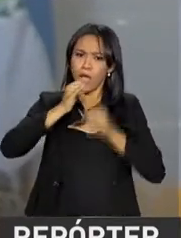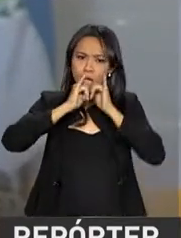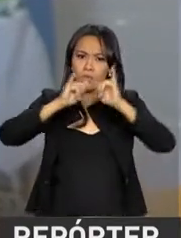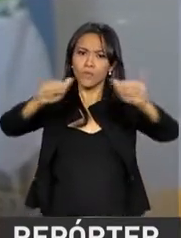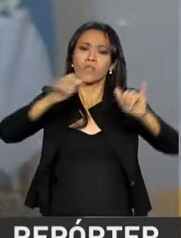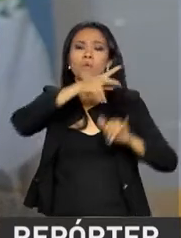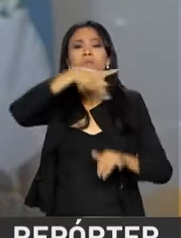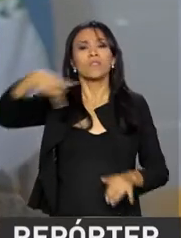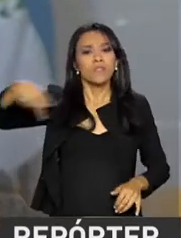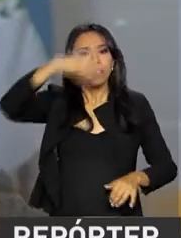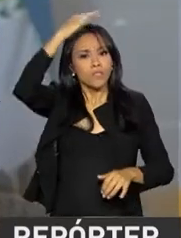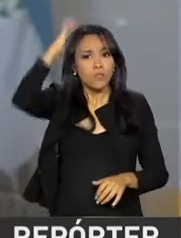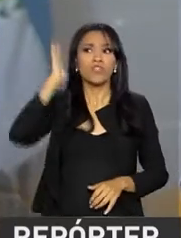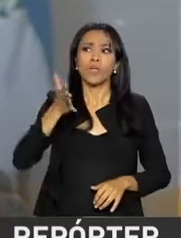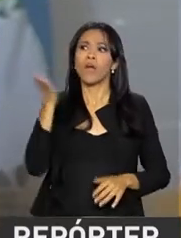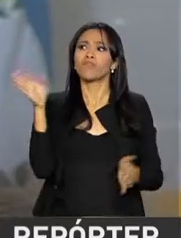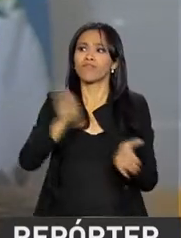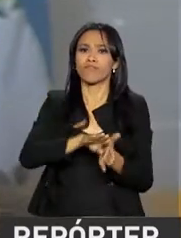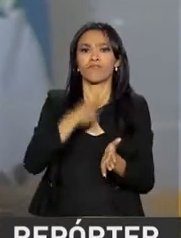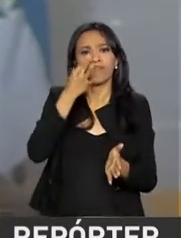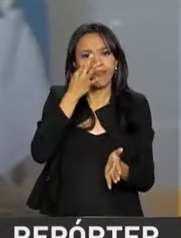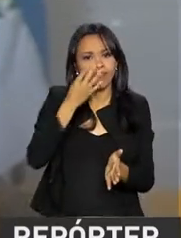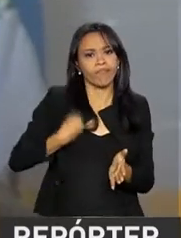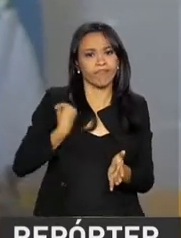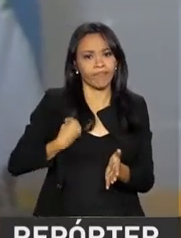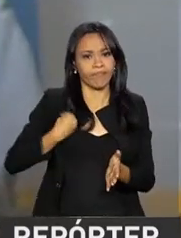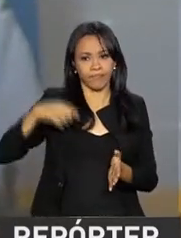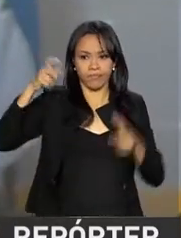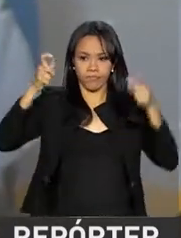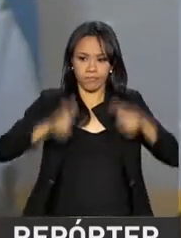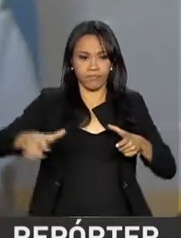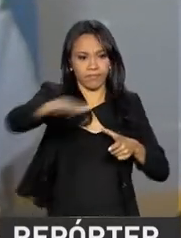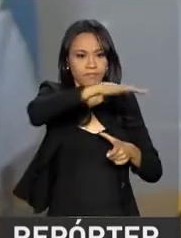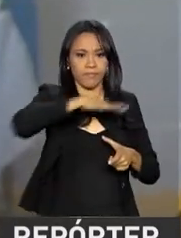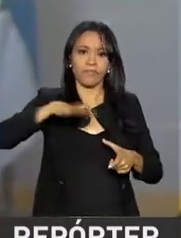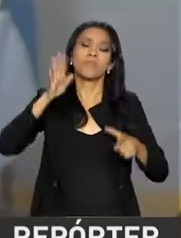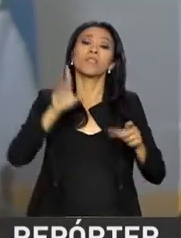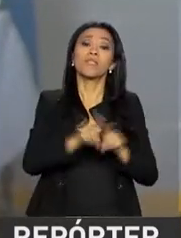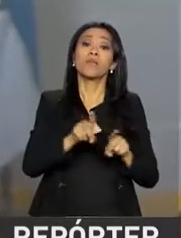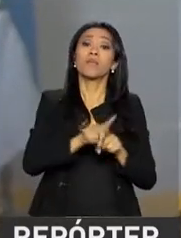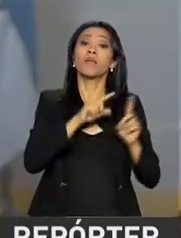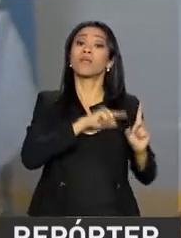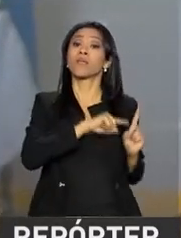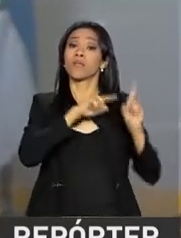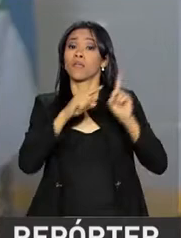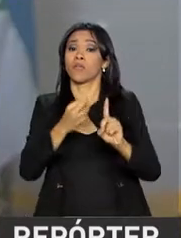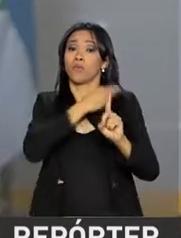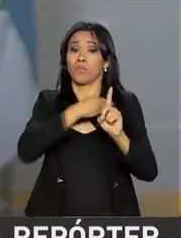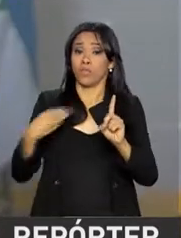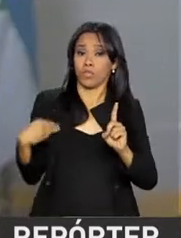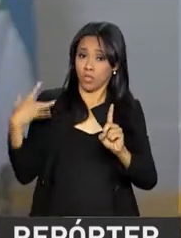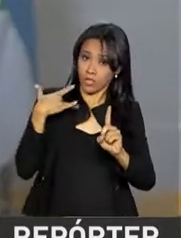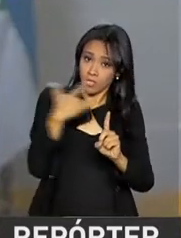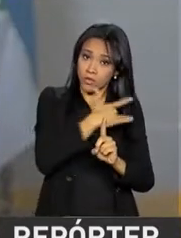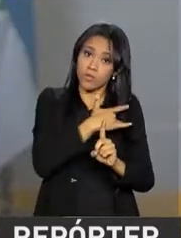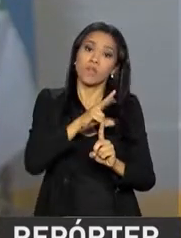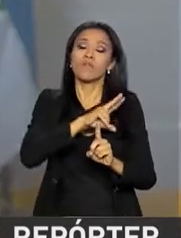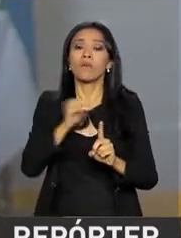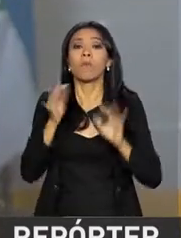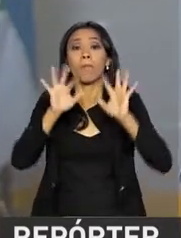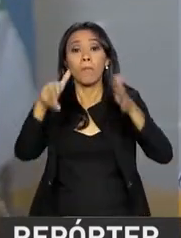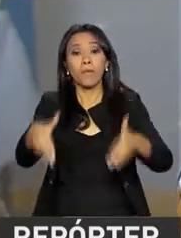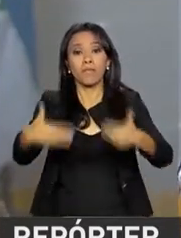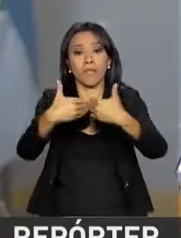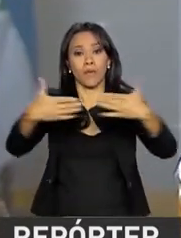que já se encontra aqui no instituto e pelo ministro da saúde ricardo barros eles vão conhecer eles vão participar da inauguração